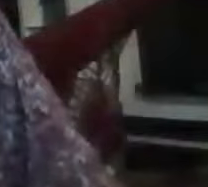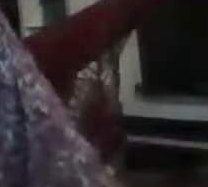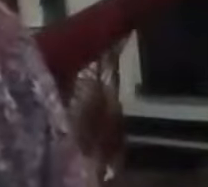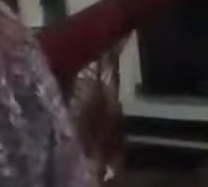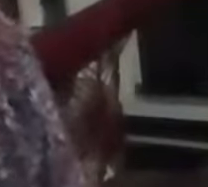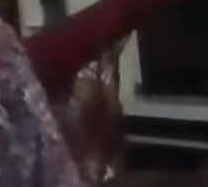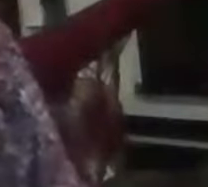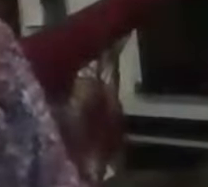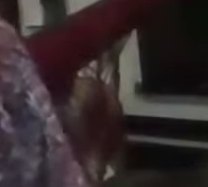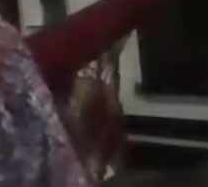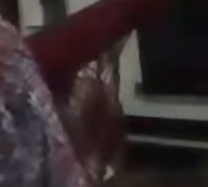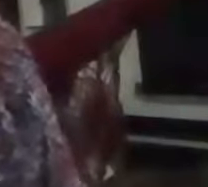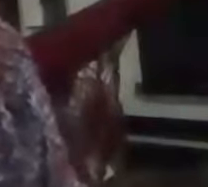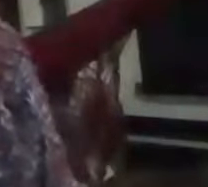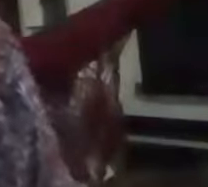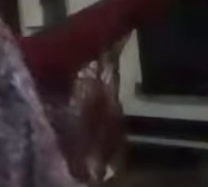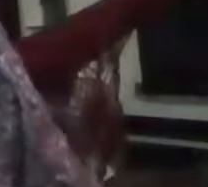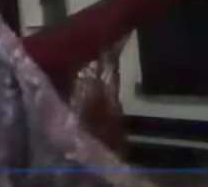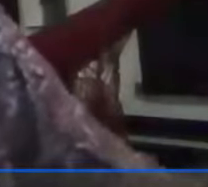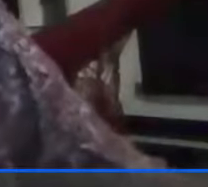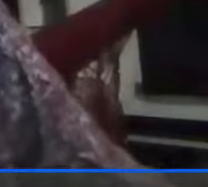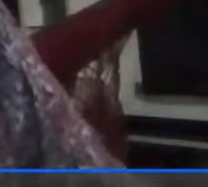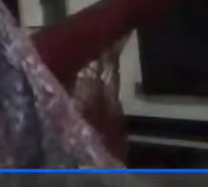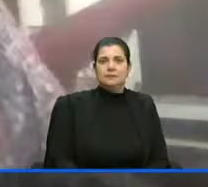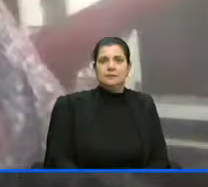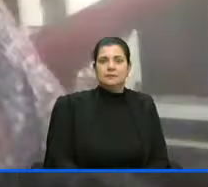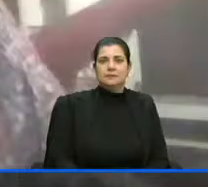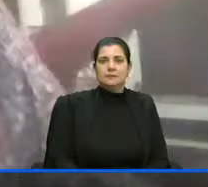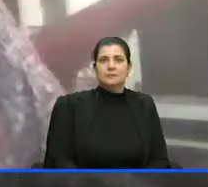Então, boa tarde a todos e todas.